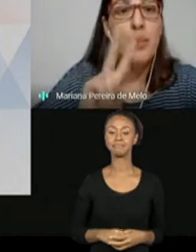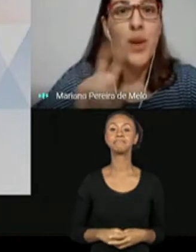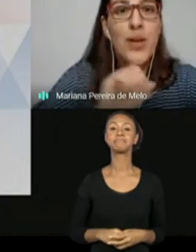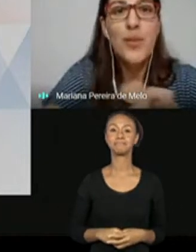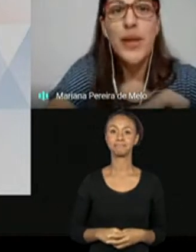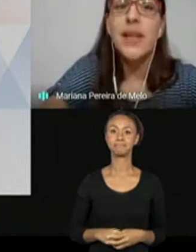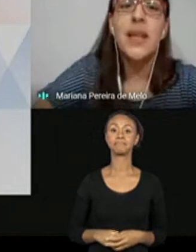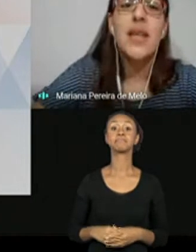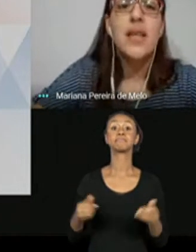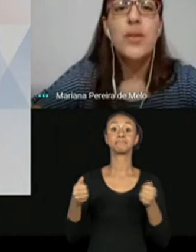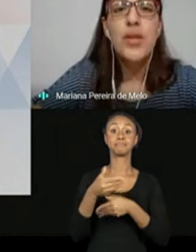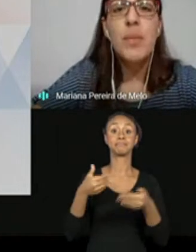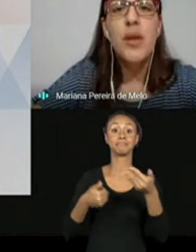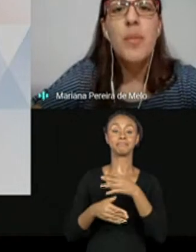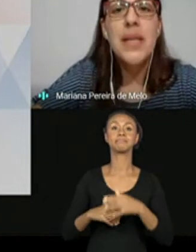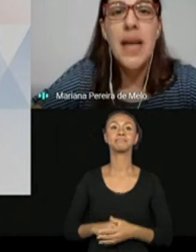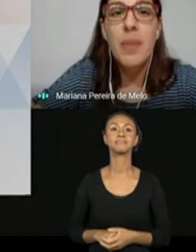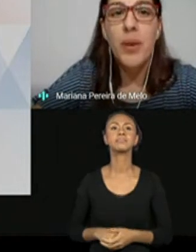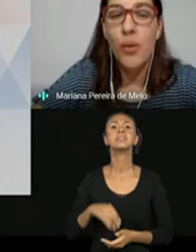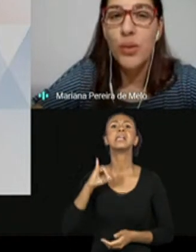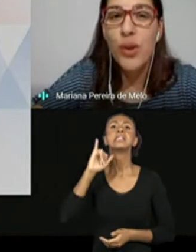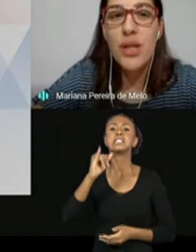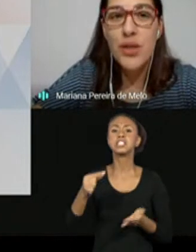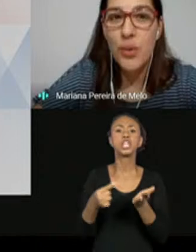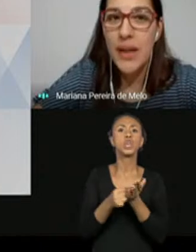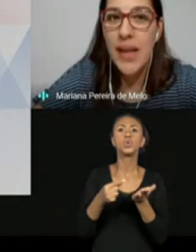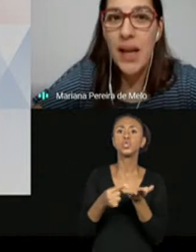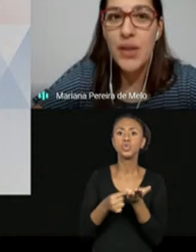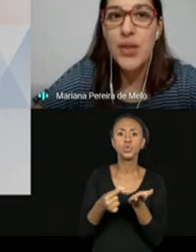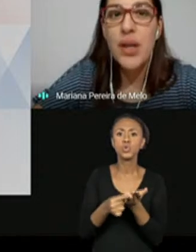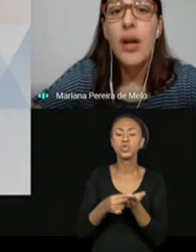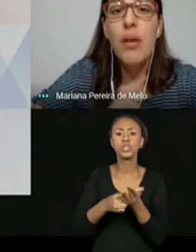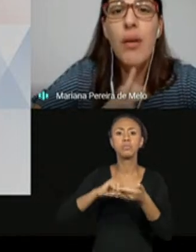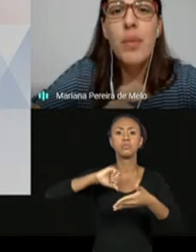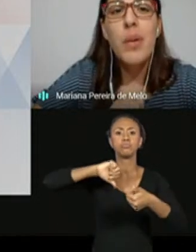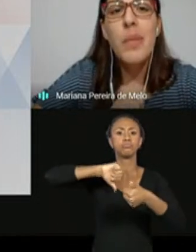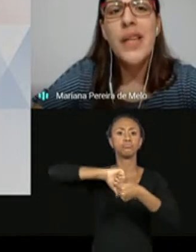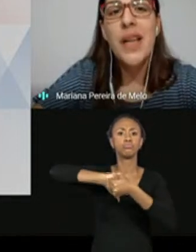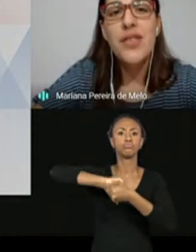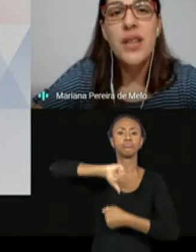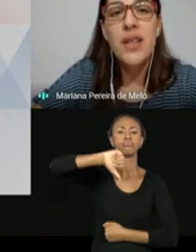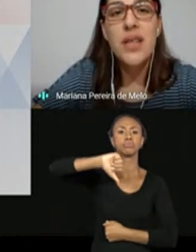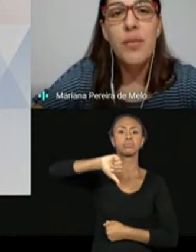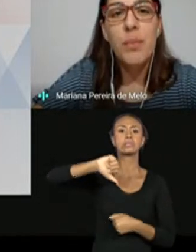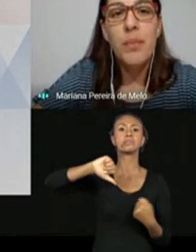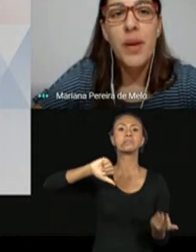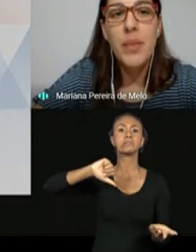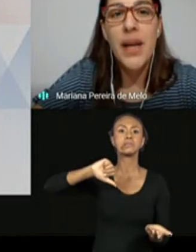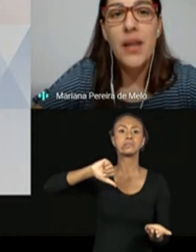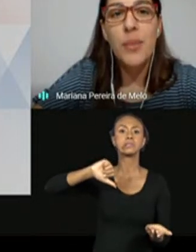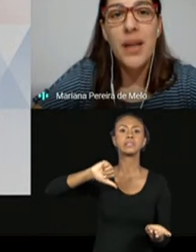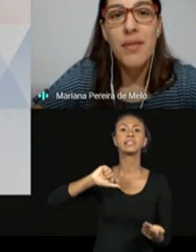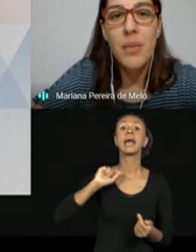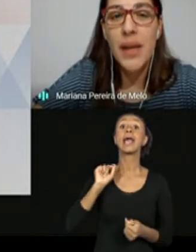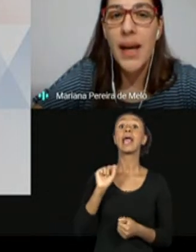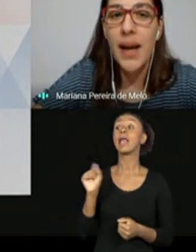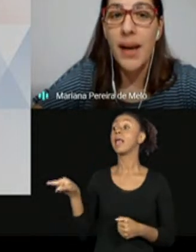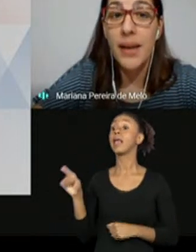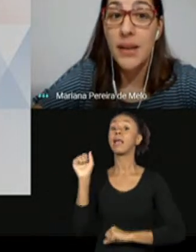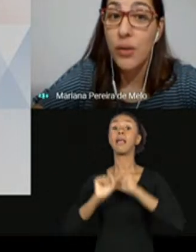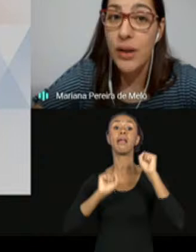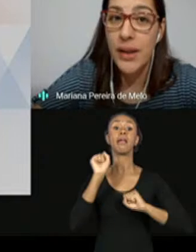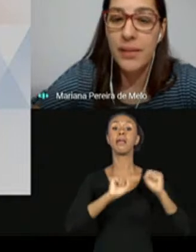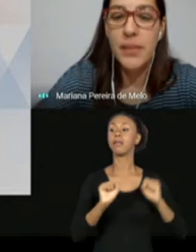Então, próximo item. Se o chip não passar pelo controle de qualidade, qual a probabilidade de ele ter sido fabricado pela fábrica